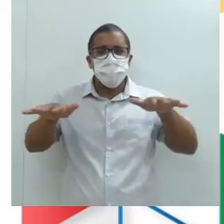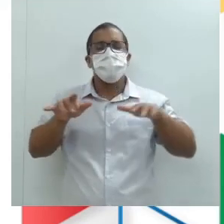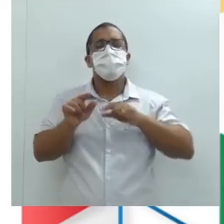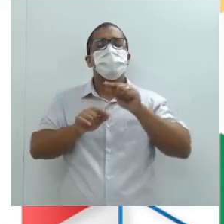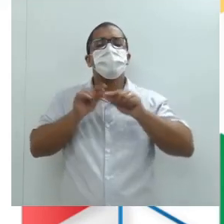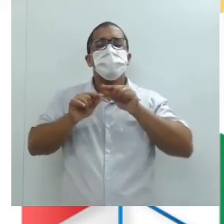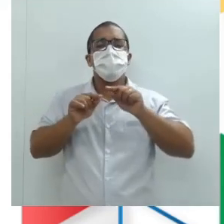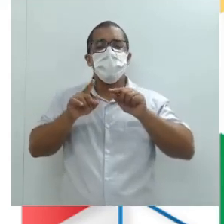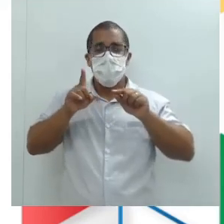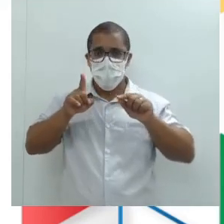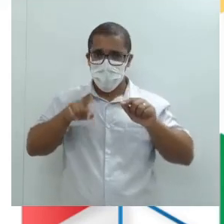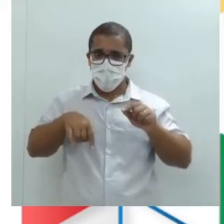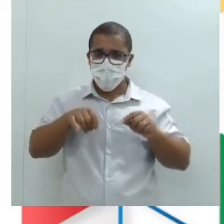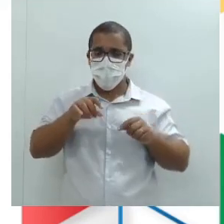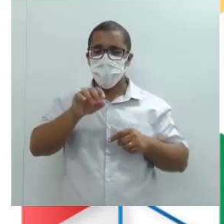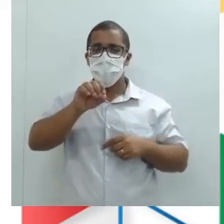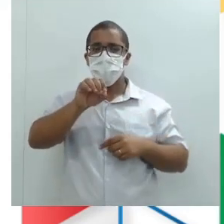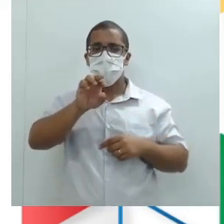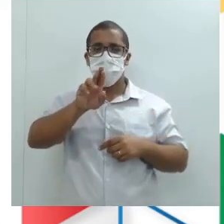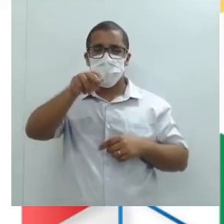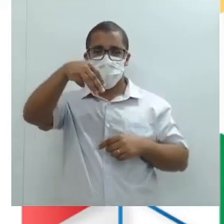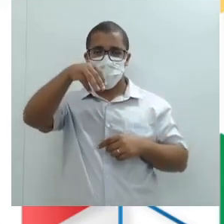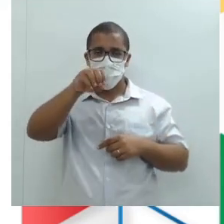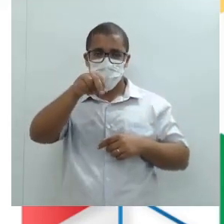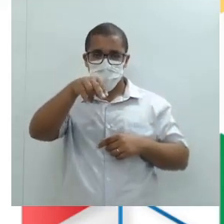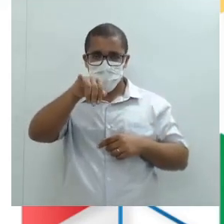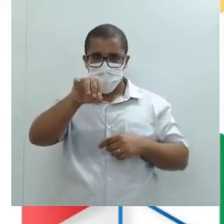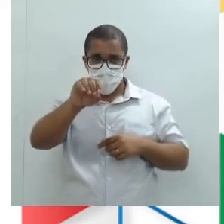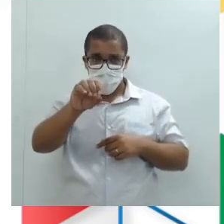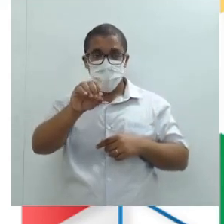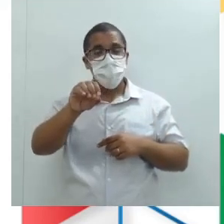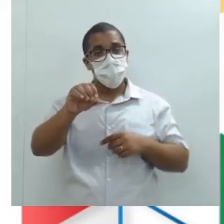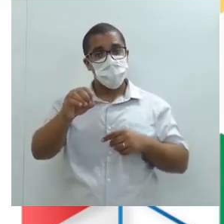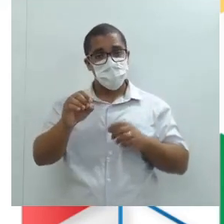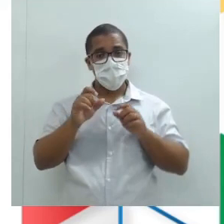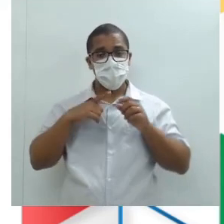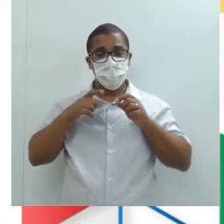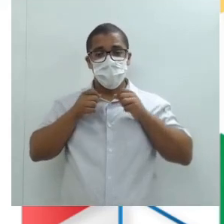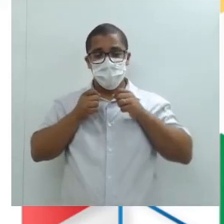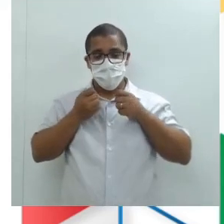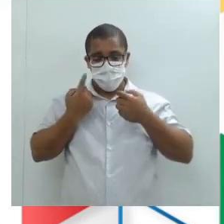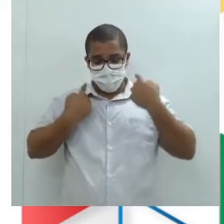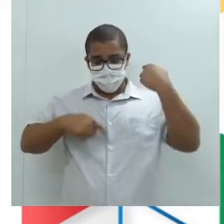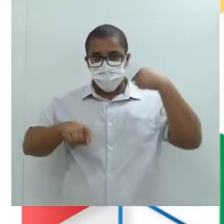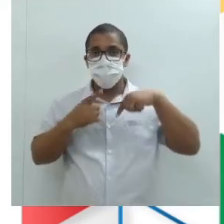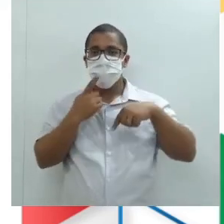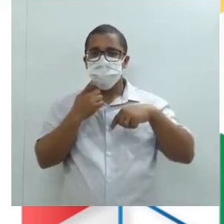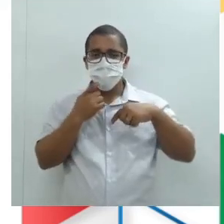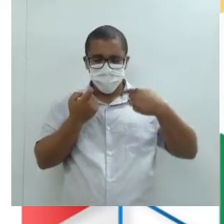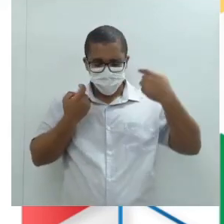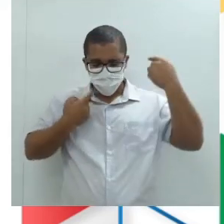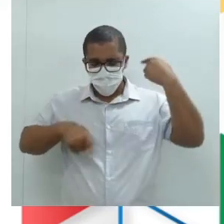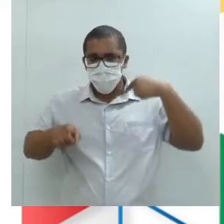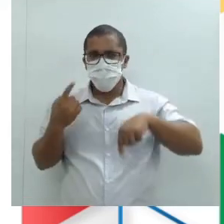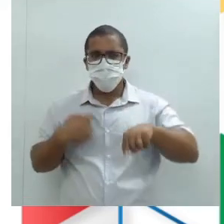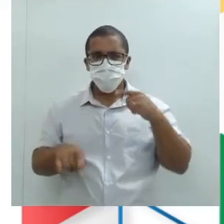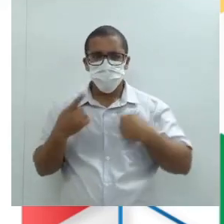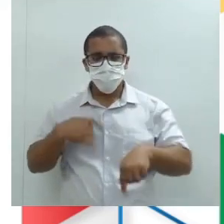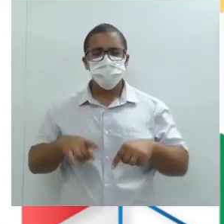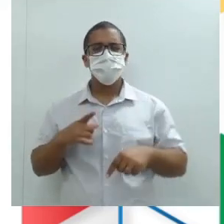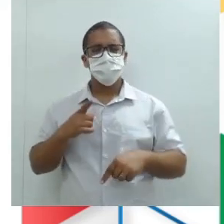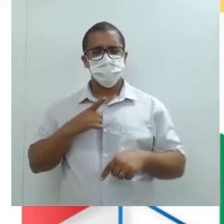conhecidas como hormônios. Estes são lançados diretamente na corrente sanguínea e atuam em